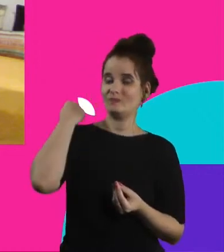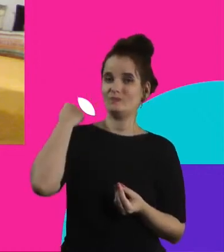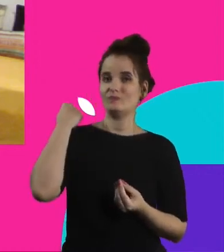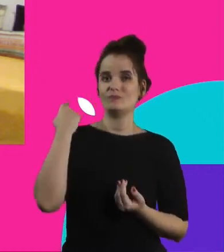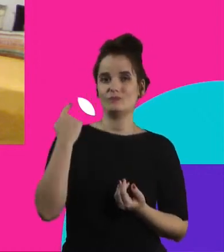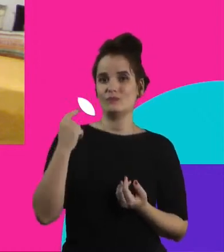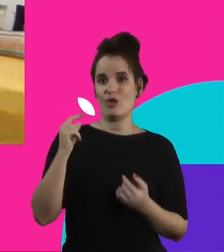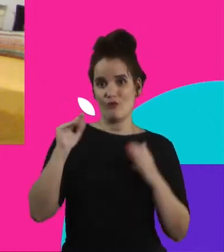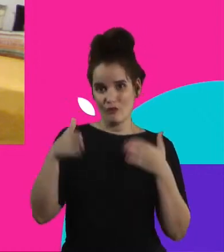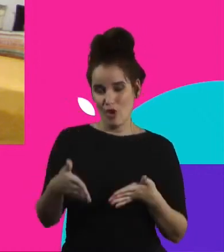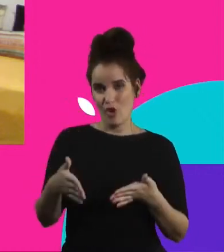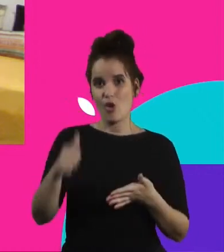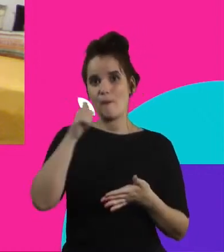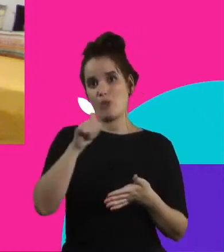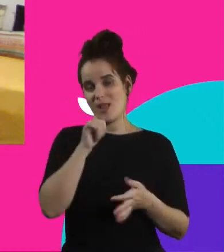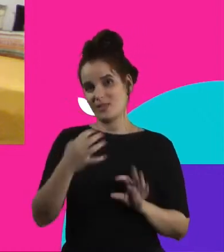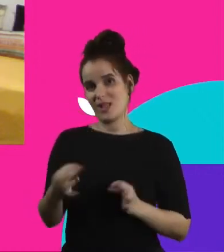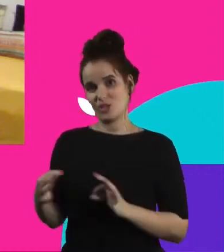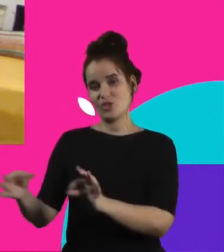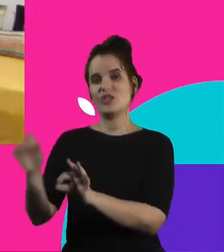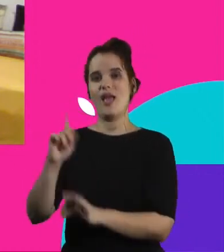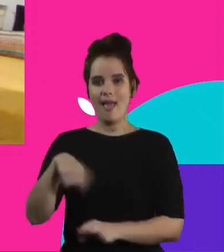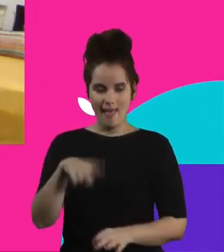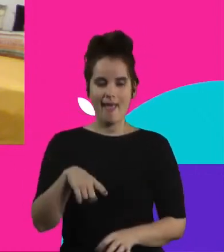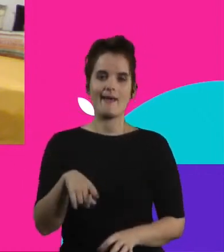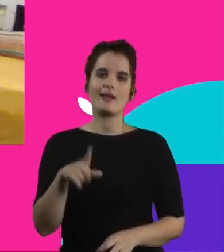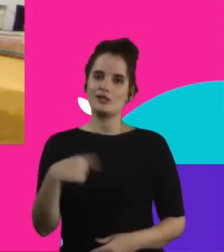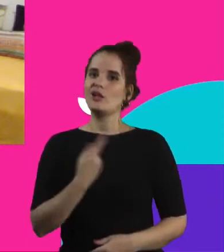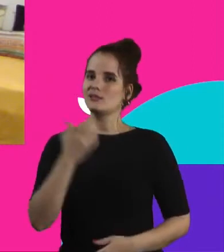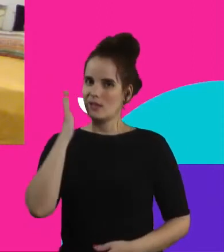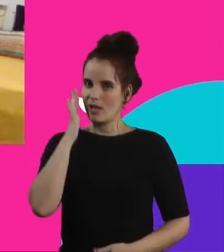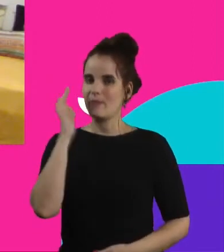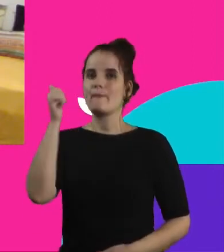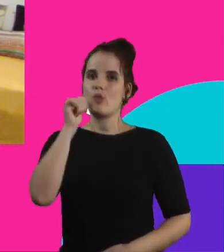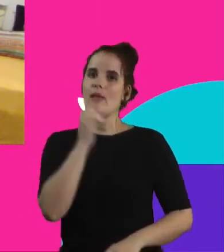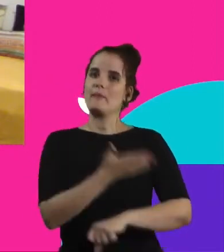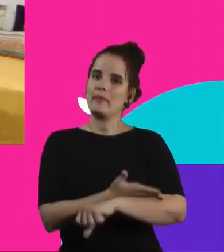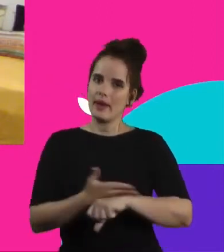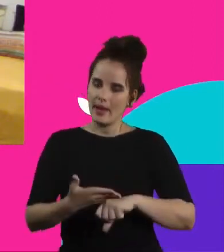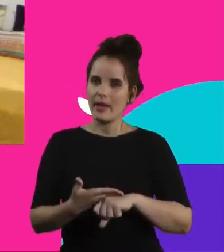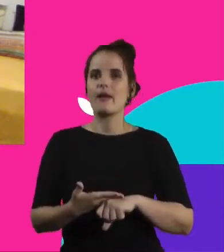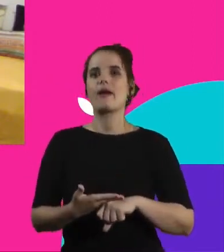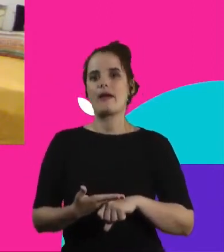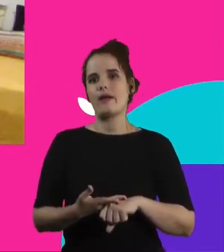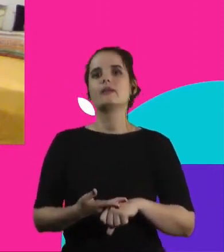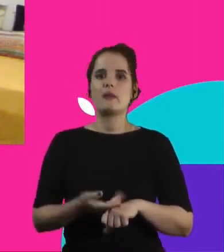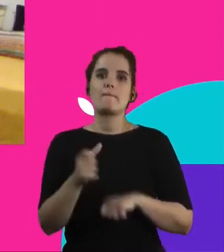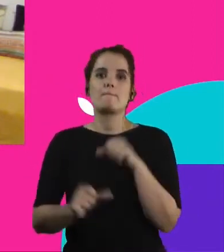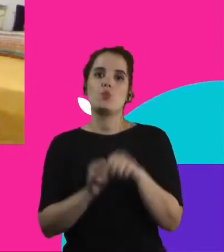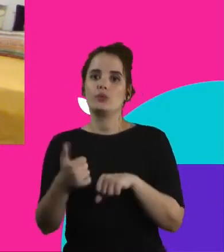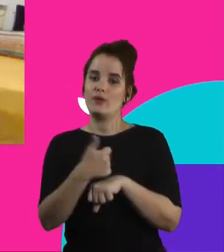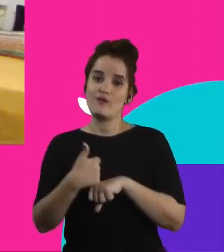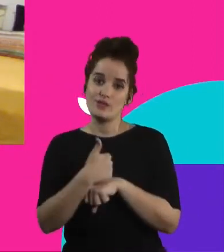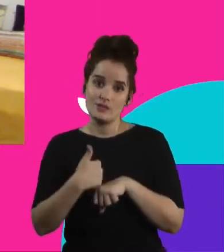tinha para a inserção das mulheres na tecnologia eram mulheres, e aí a gente começava com muitas mulheres brancas que estavam transicionando de carreira, que poderiam,